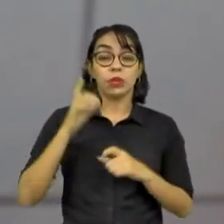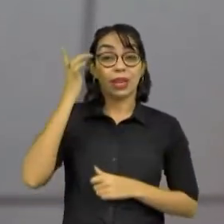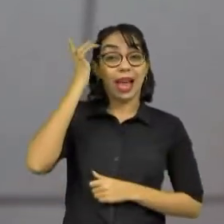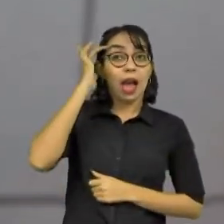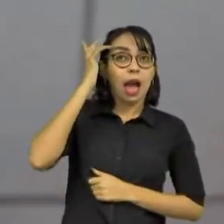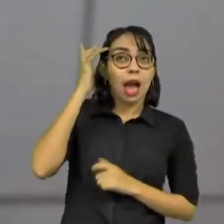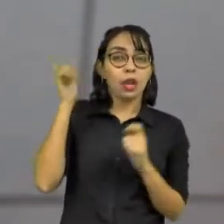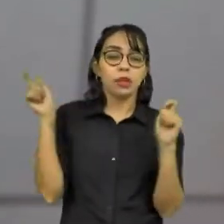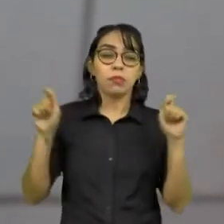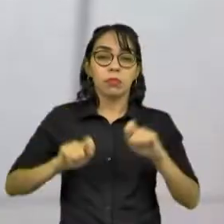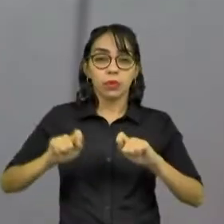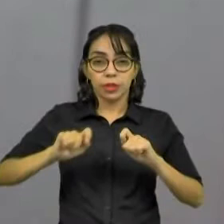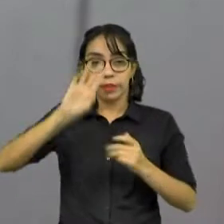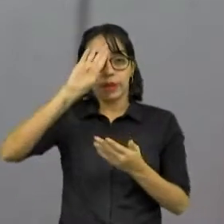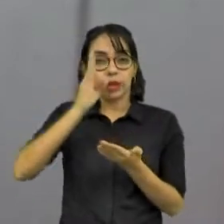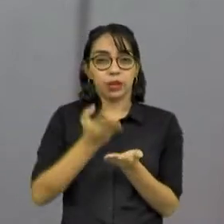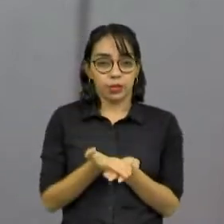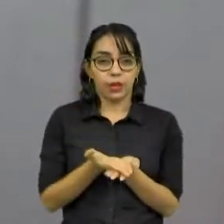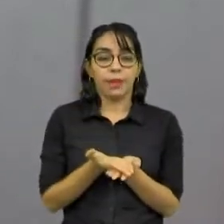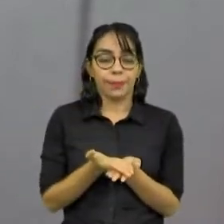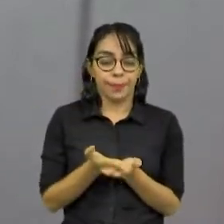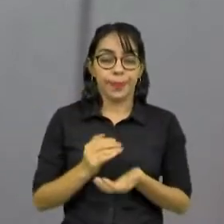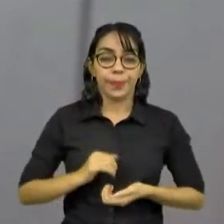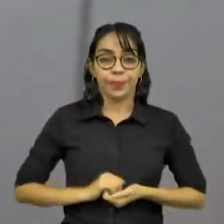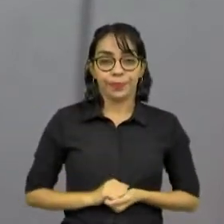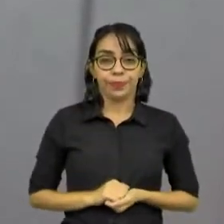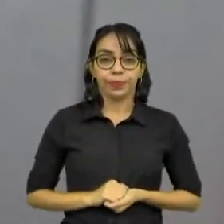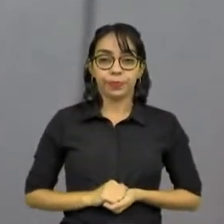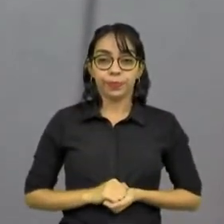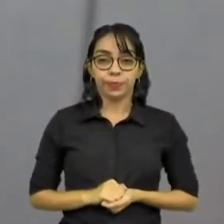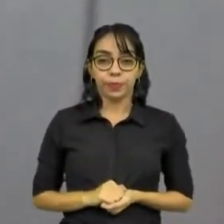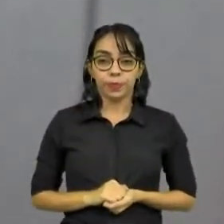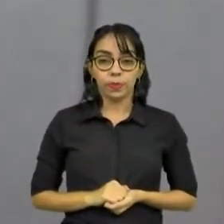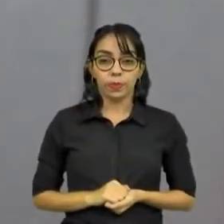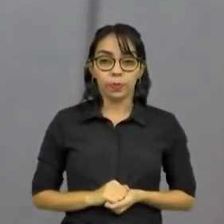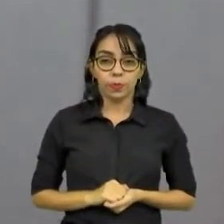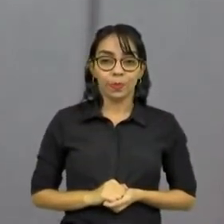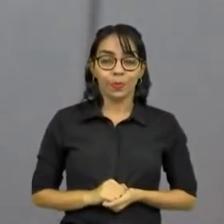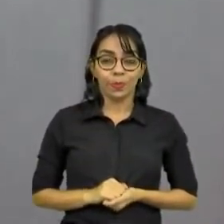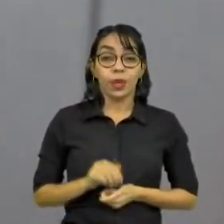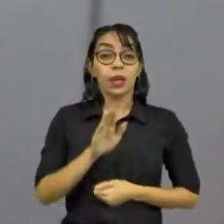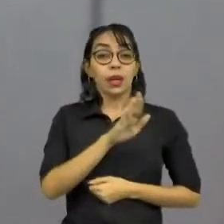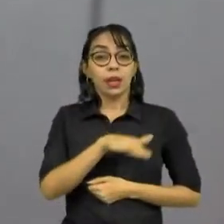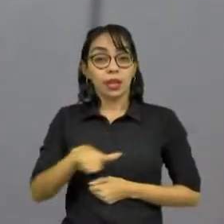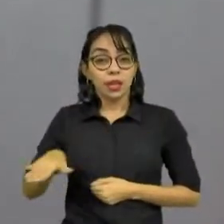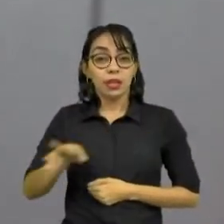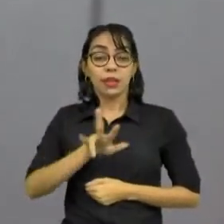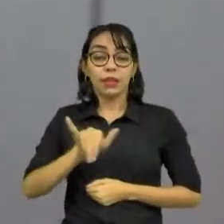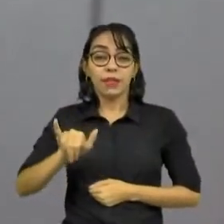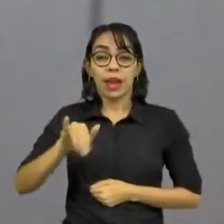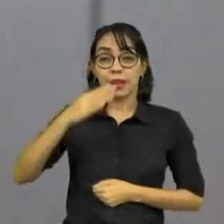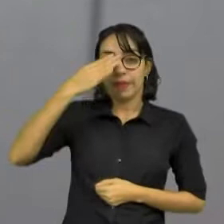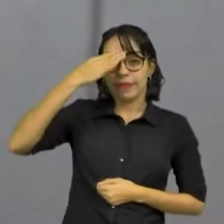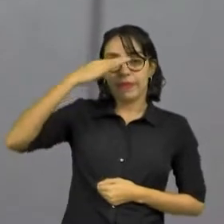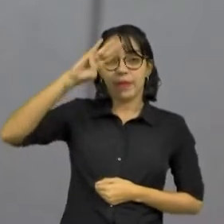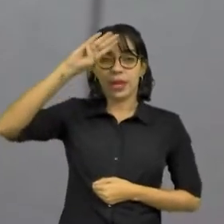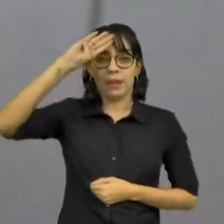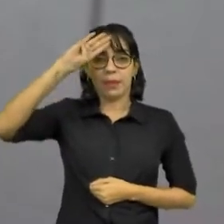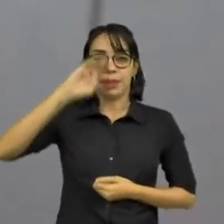acreditada nesse momento. Essas crianças, né, elas poderão ter febre,